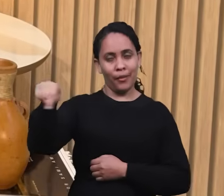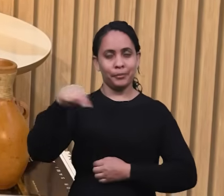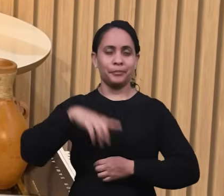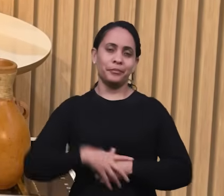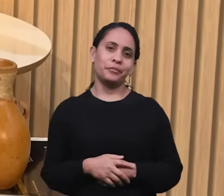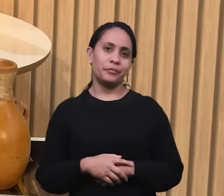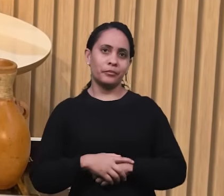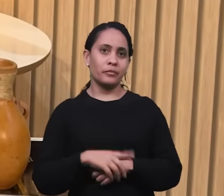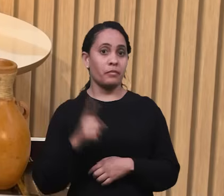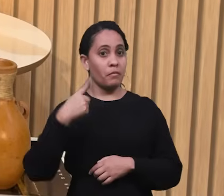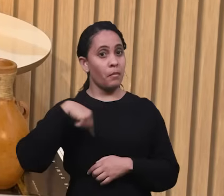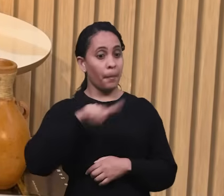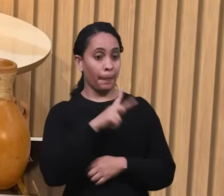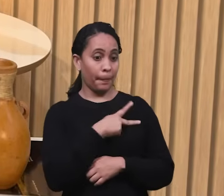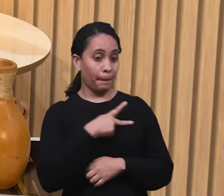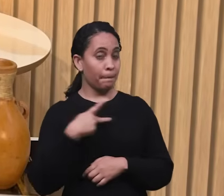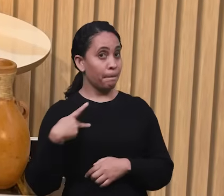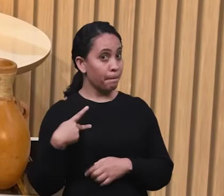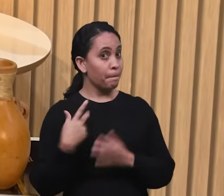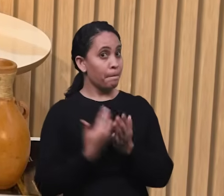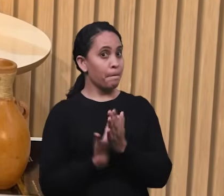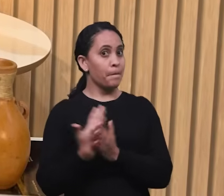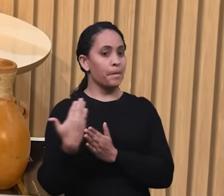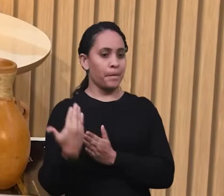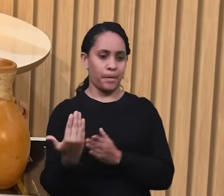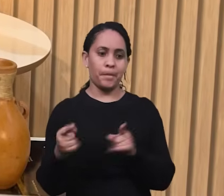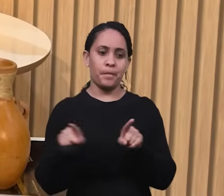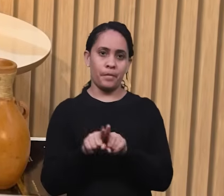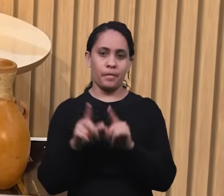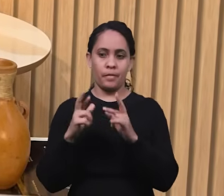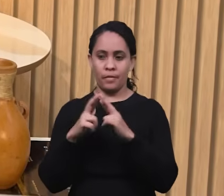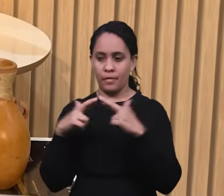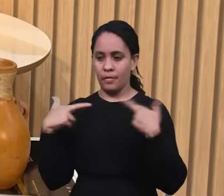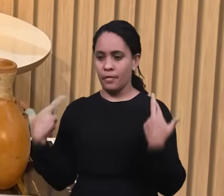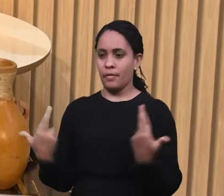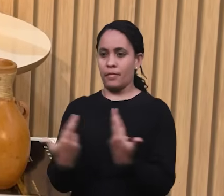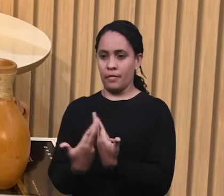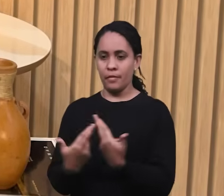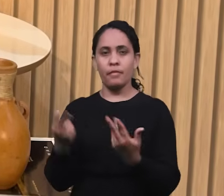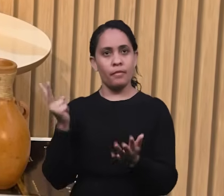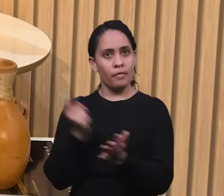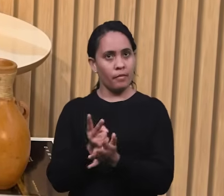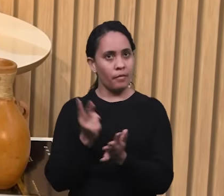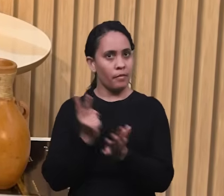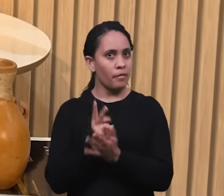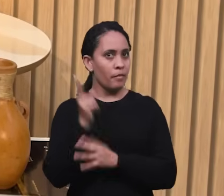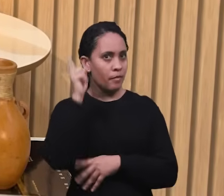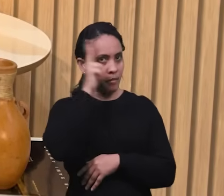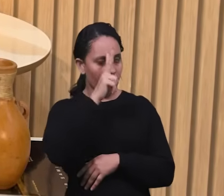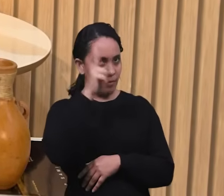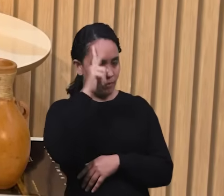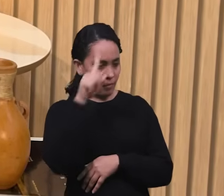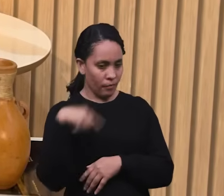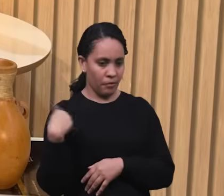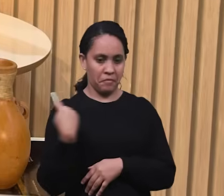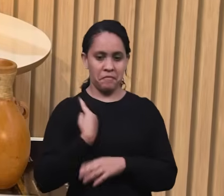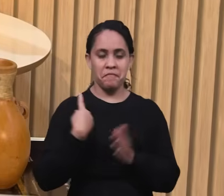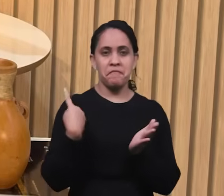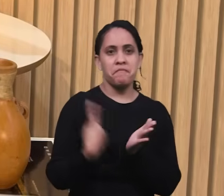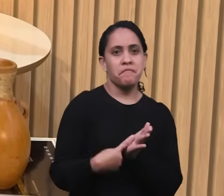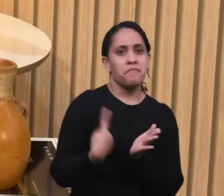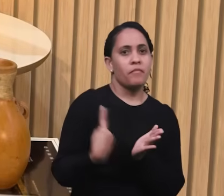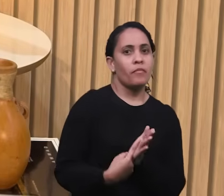esses pastores da Índia, começamos a fazer reuniões com eles, e sempre lembrando que o nosso propósito não